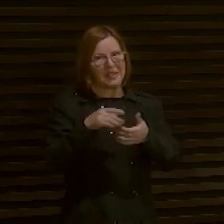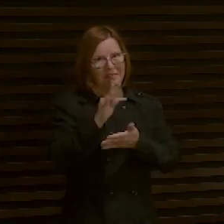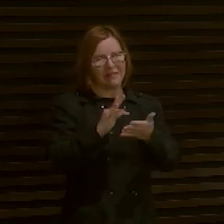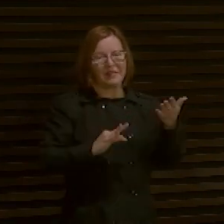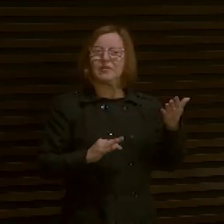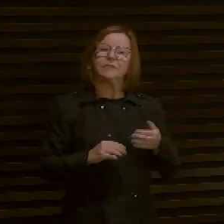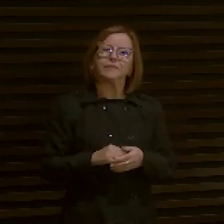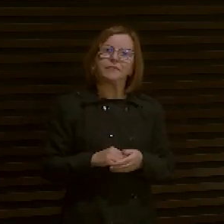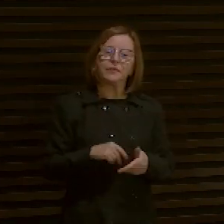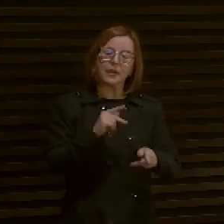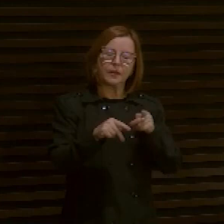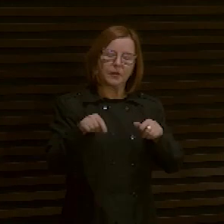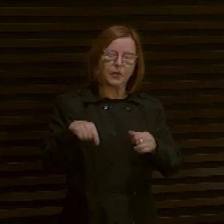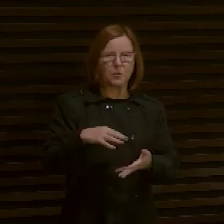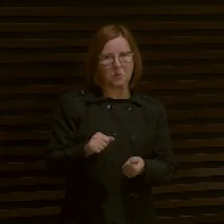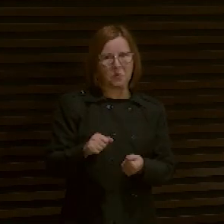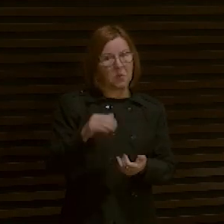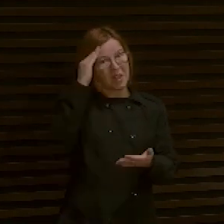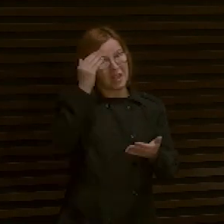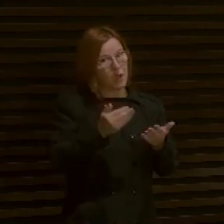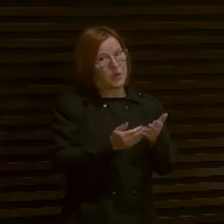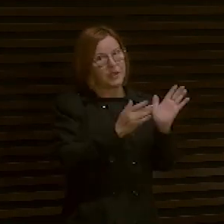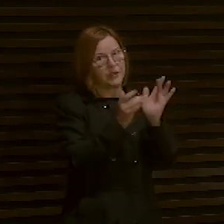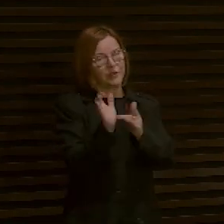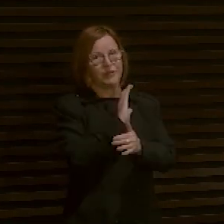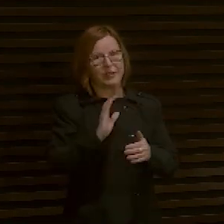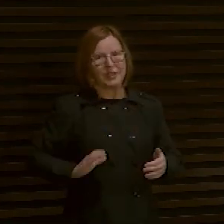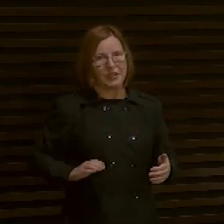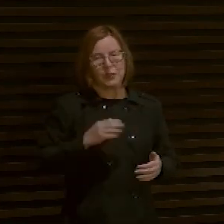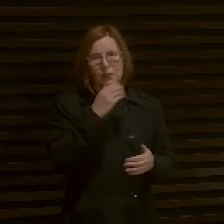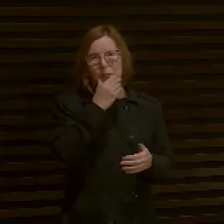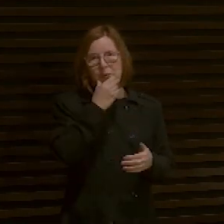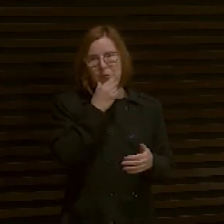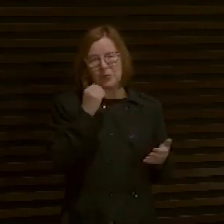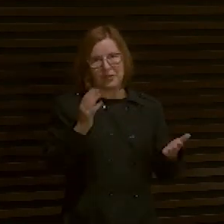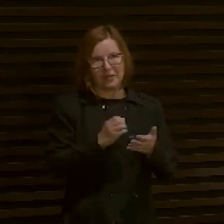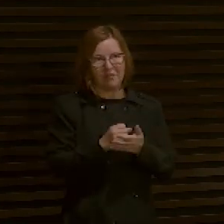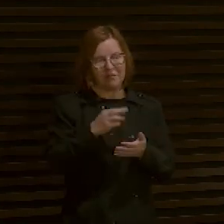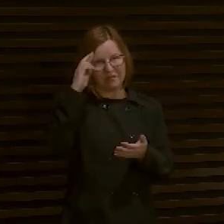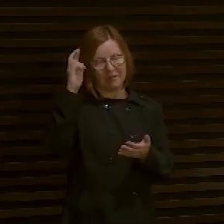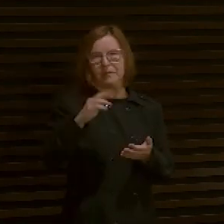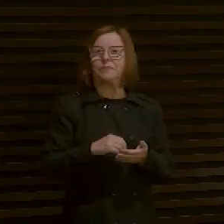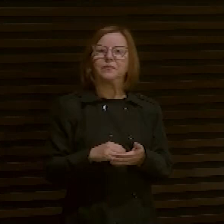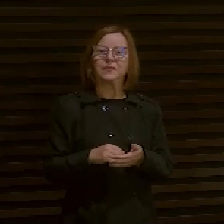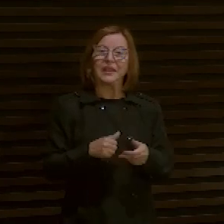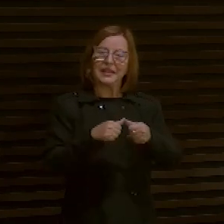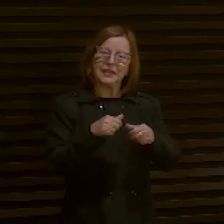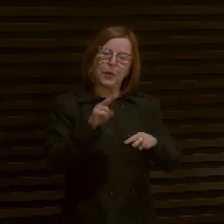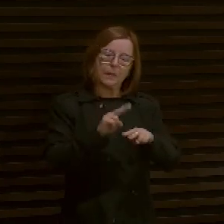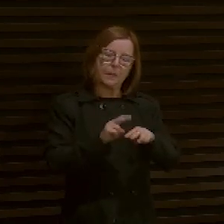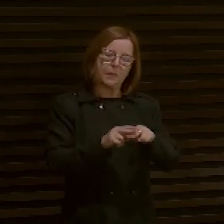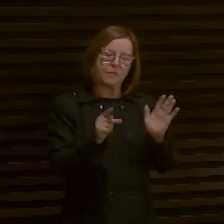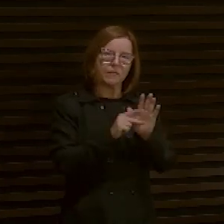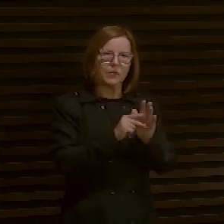As pessoas nesse mundo que não creem em Jesus Cristo como Senhor e Salvador, Elas estão presas em seus